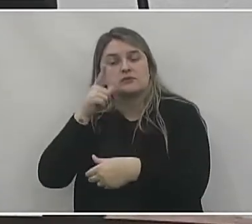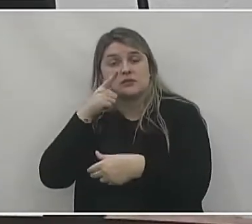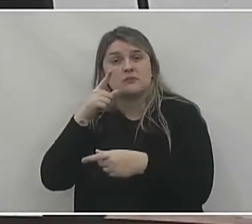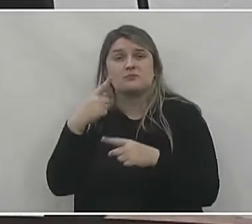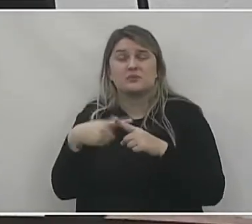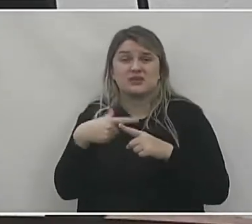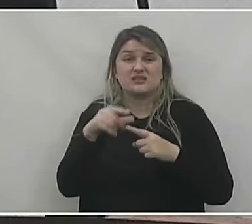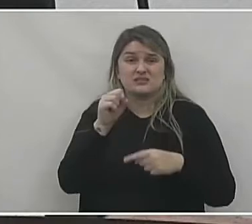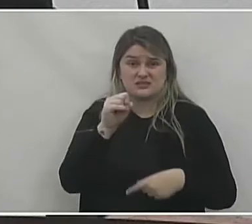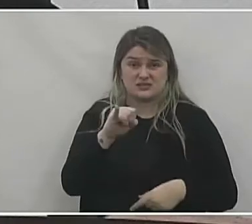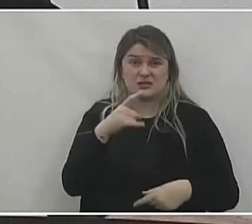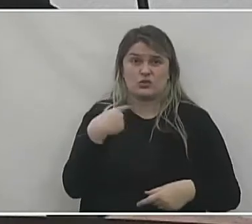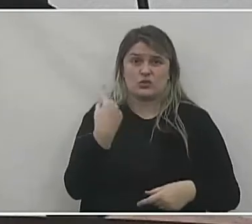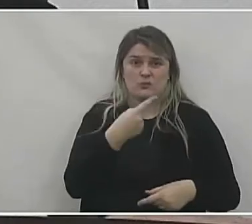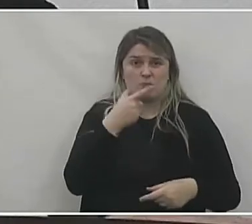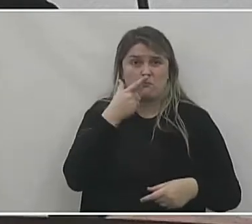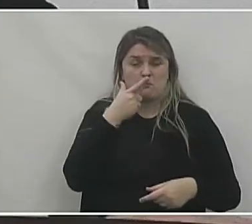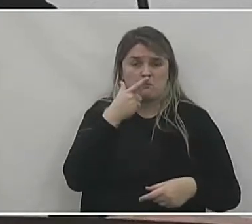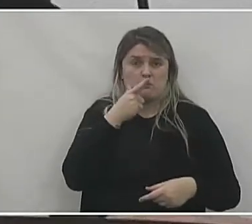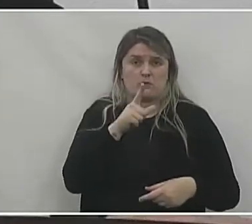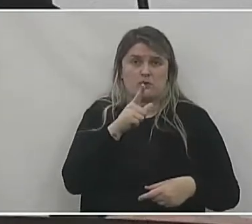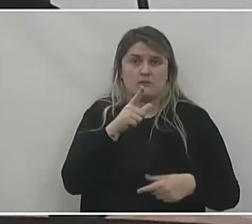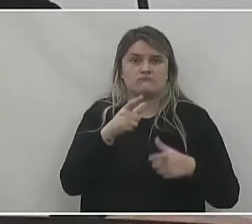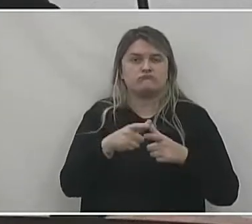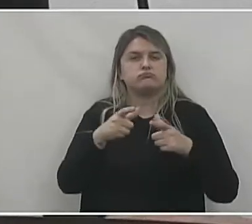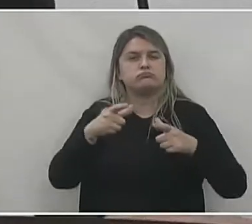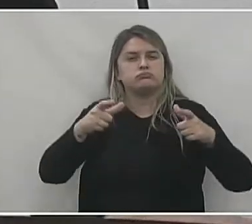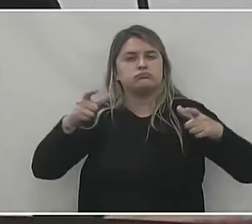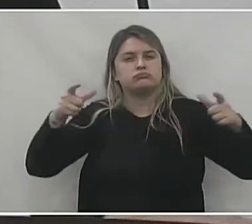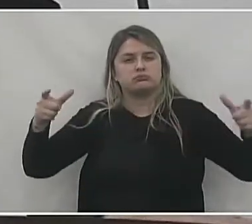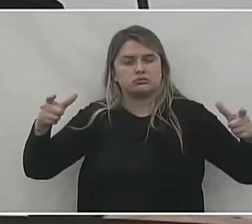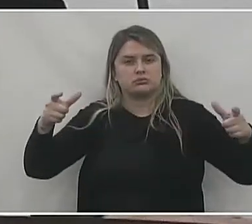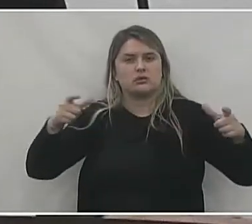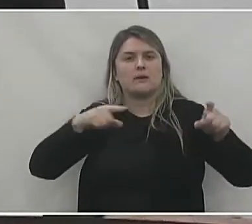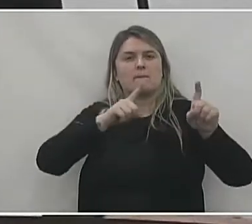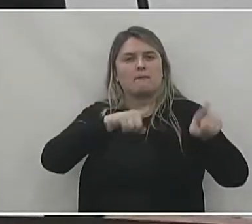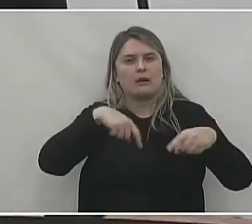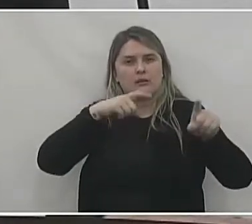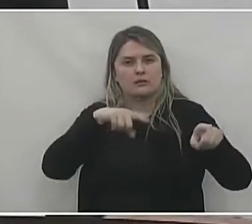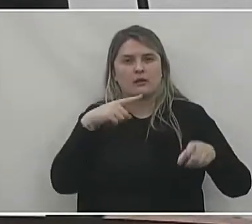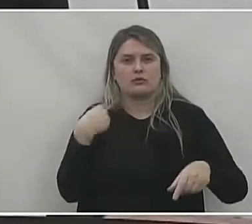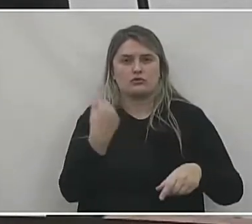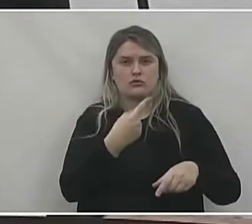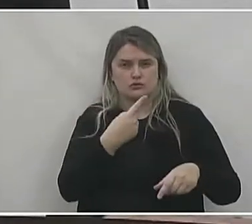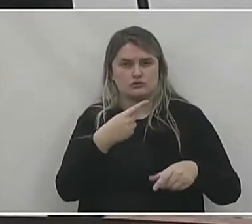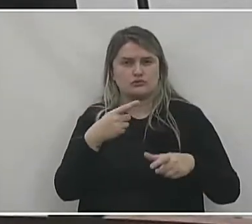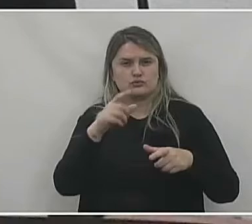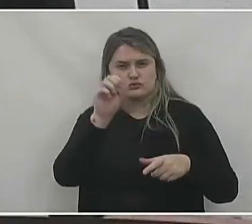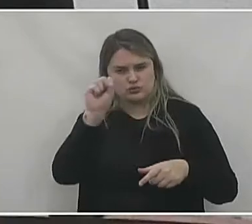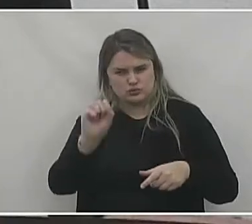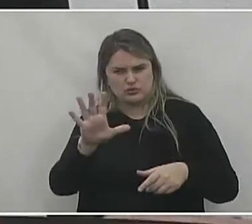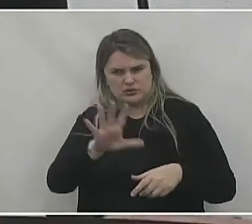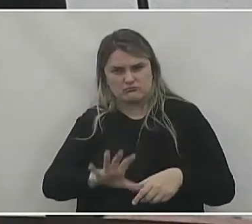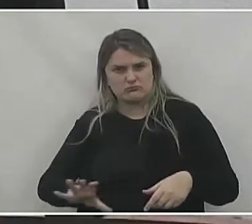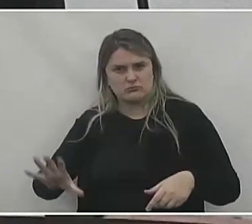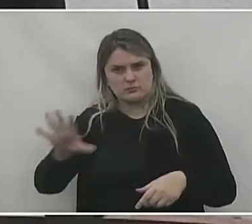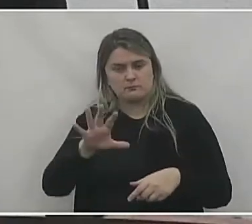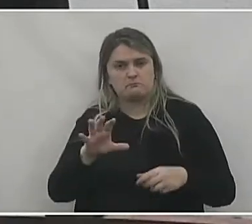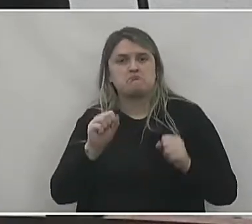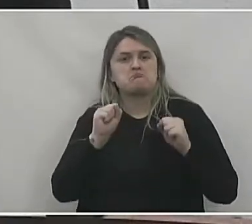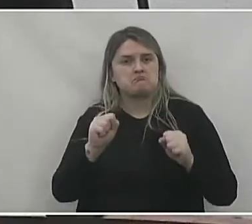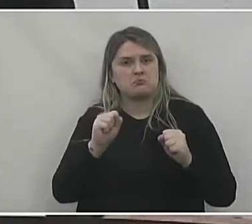Porque se nós pudéssemos, de repente, ampliar a nossa área de agricultura na nossa região, nós